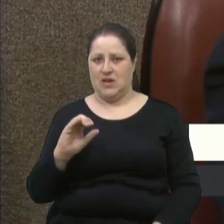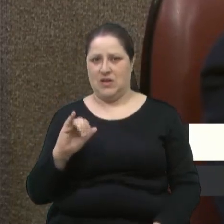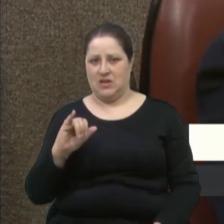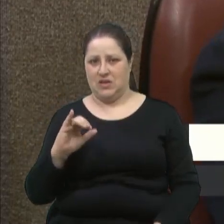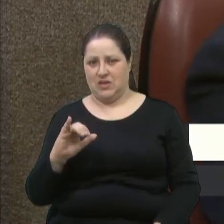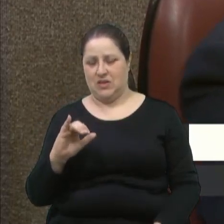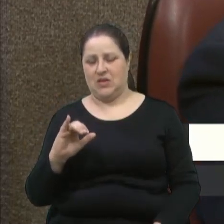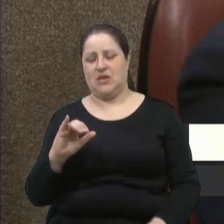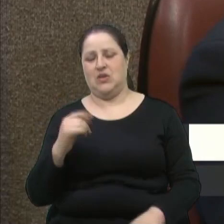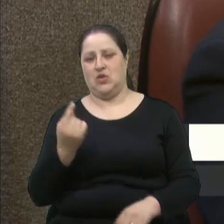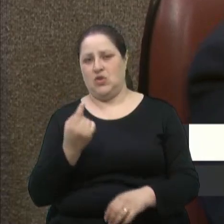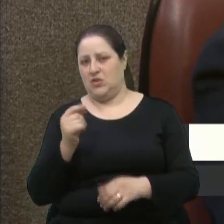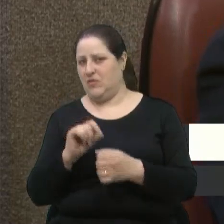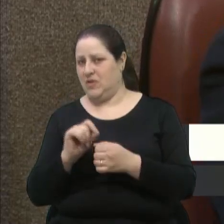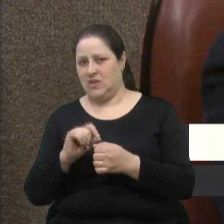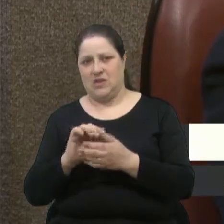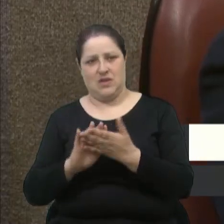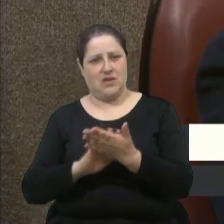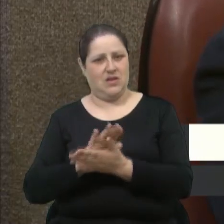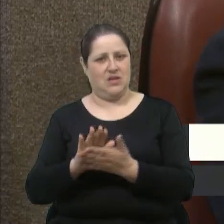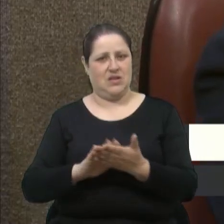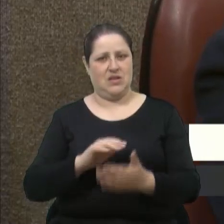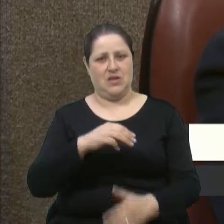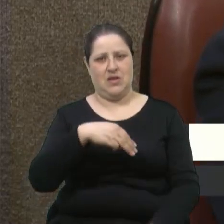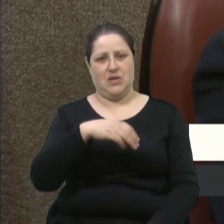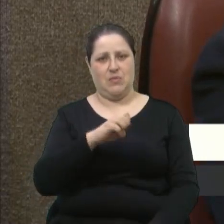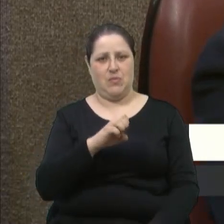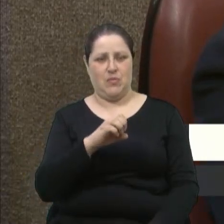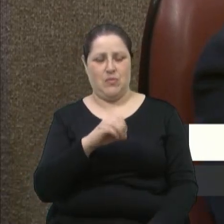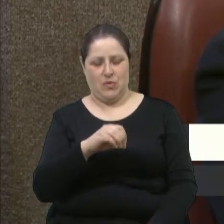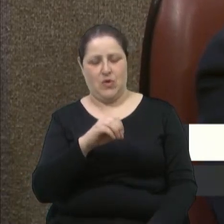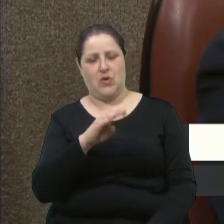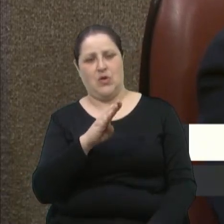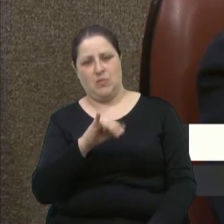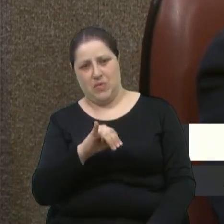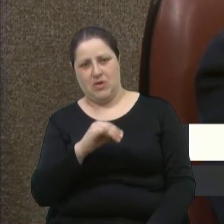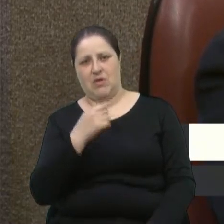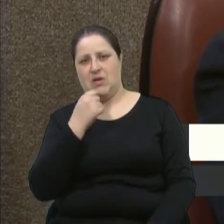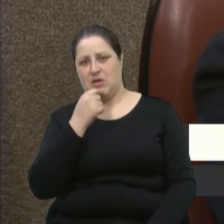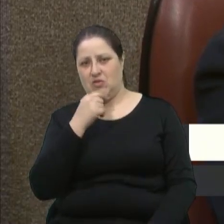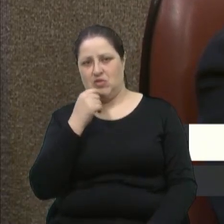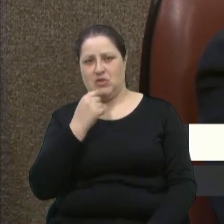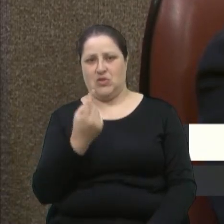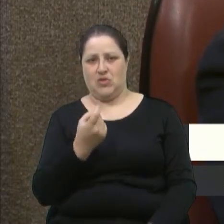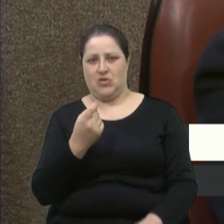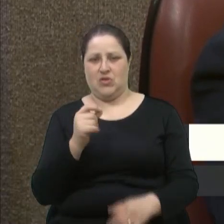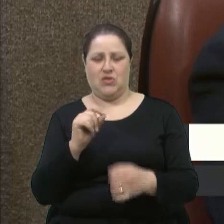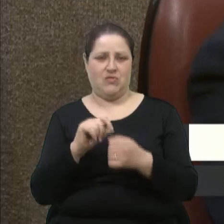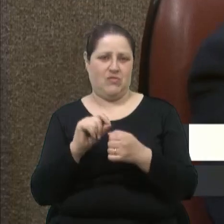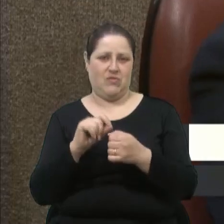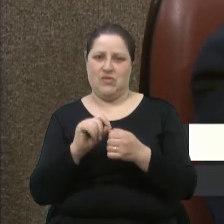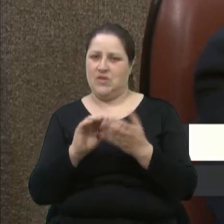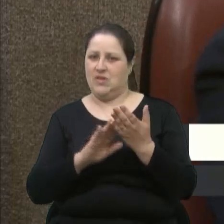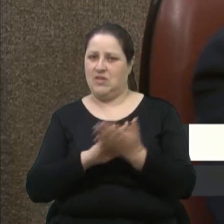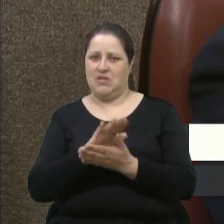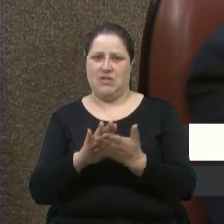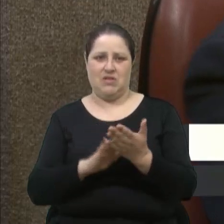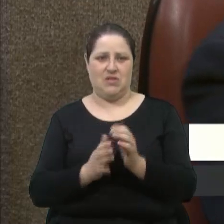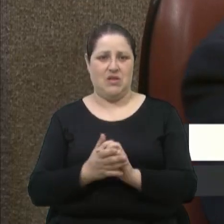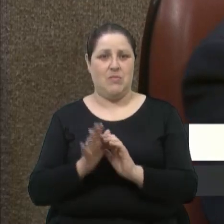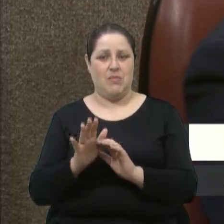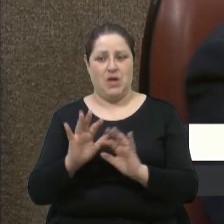Mob Caxias sozinho não faz nada. Então, quando todas essas forças se reuniram, né, todas essas forças, incluindo os